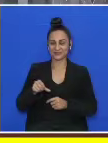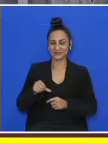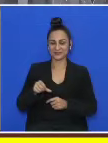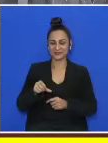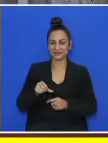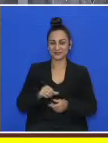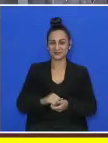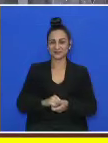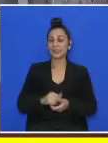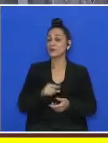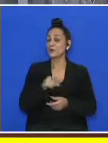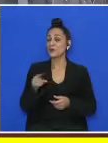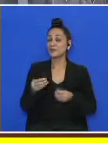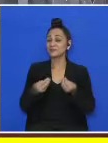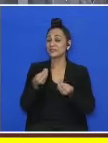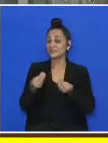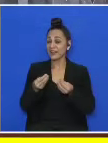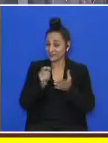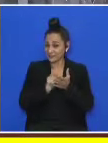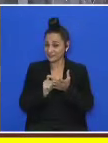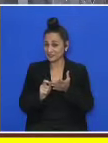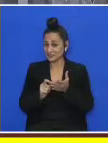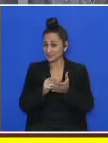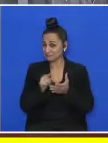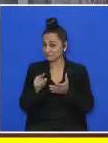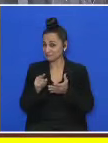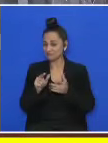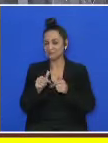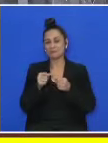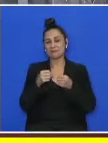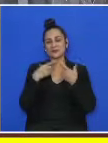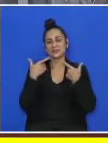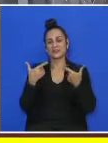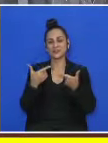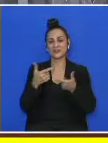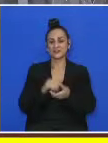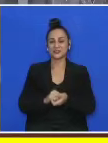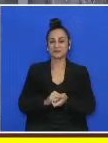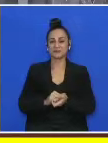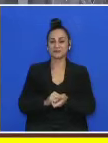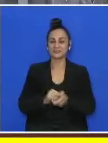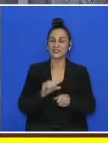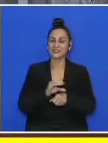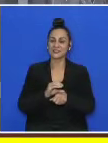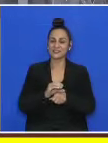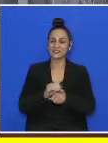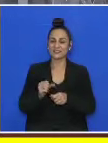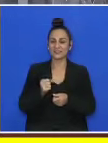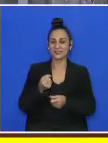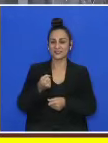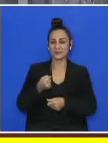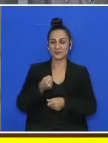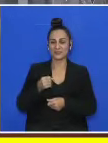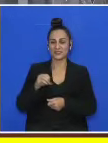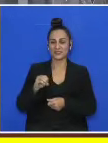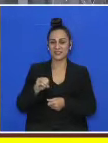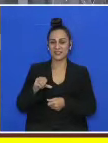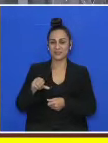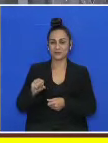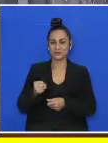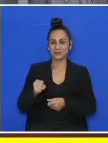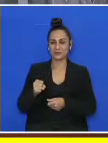59. Como é que você tá indo, hein? Tá anotando? Boa sorte. Bola cinza, número 08.